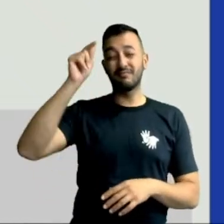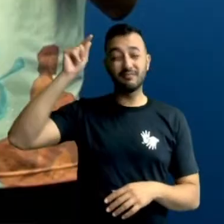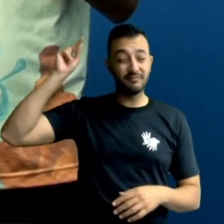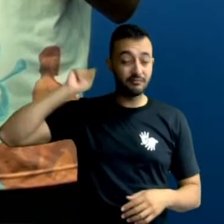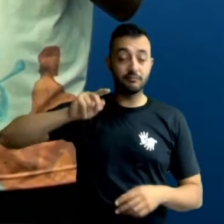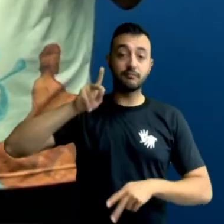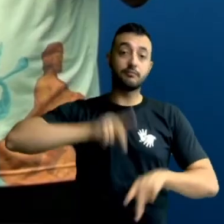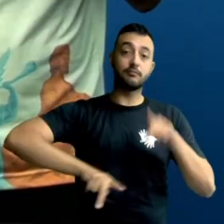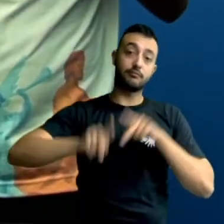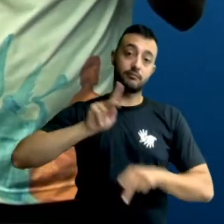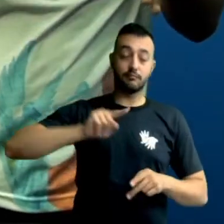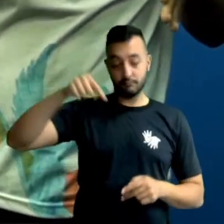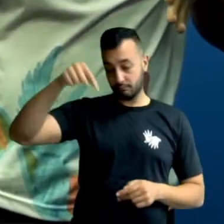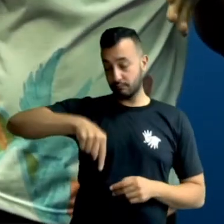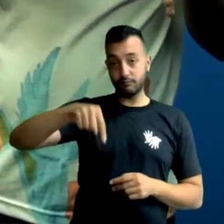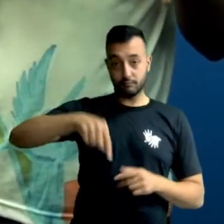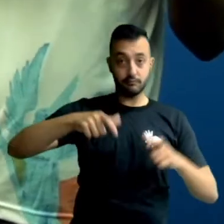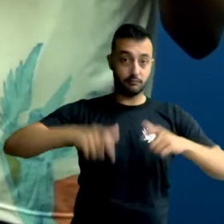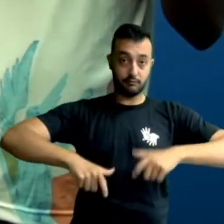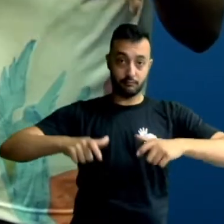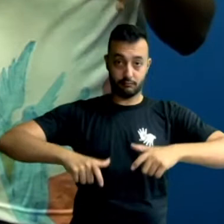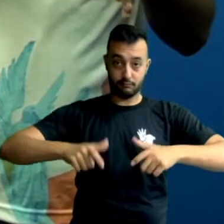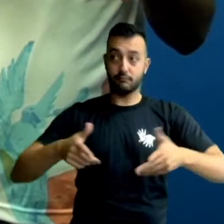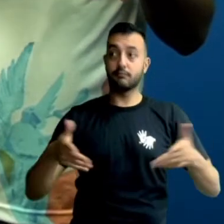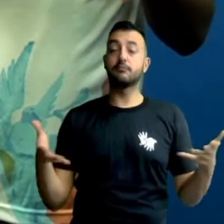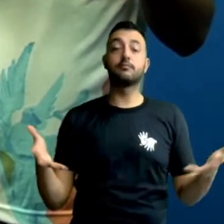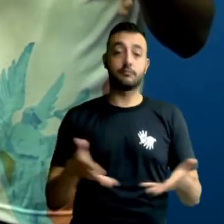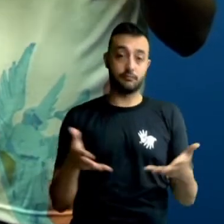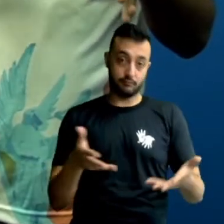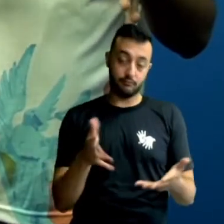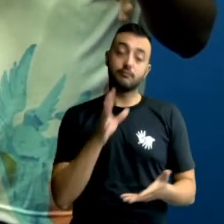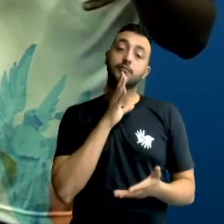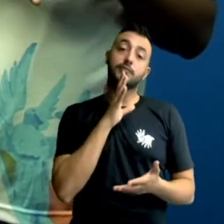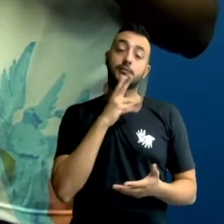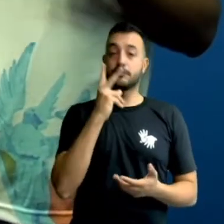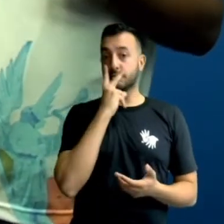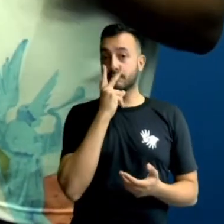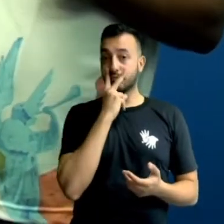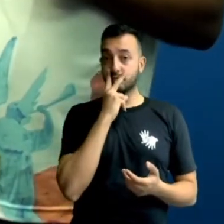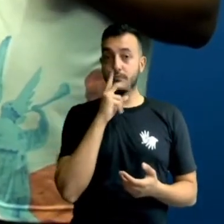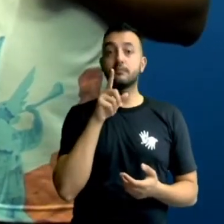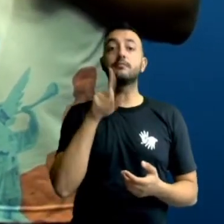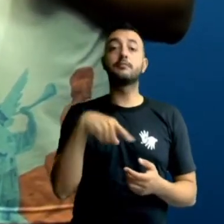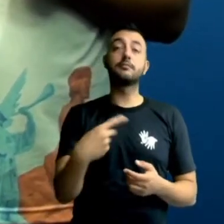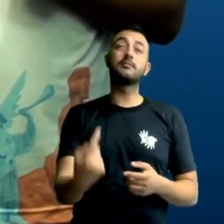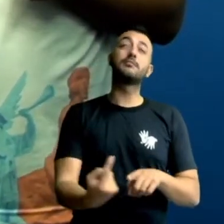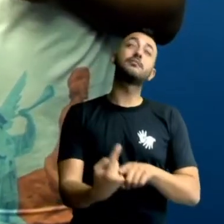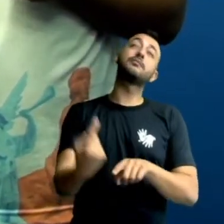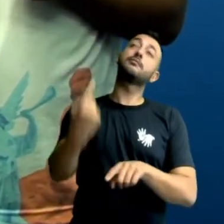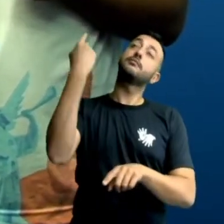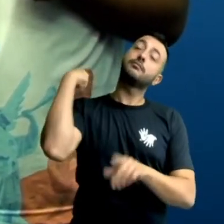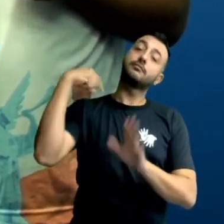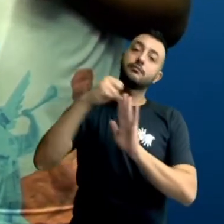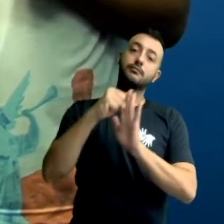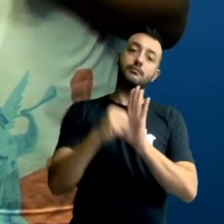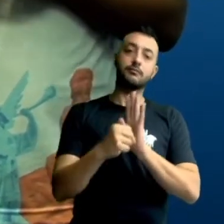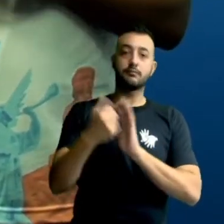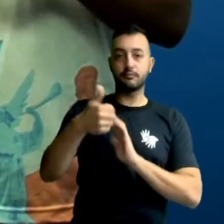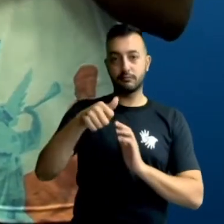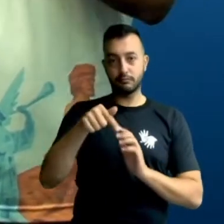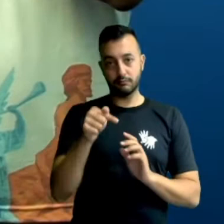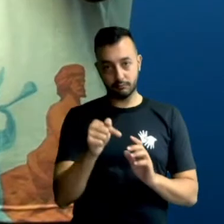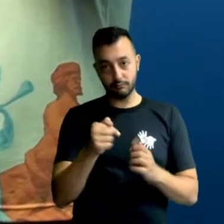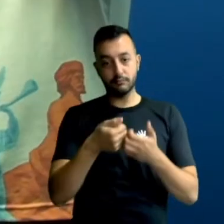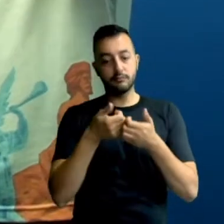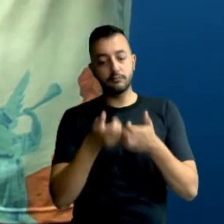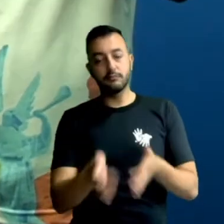da povoação aqui no local, onde hoje a gente conhece por Vitória de Santo Antão, é lá do início do século XVII. Certo?